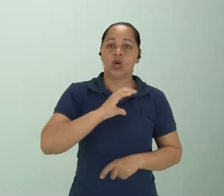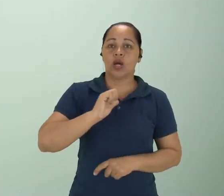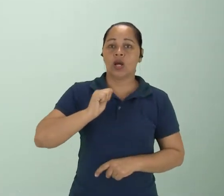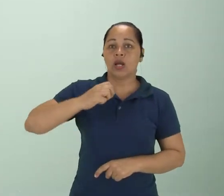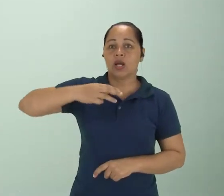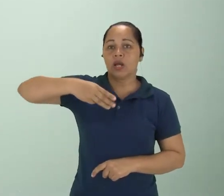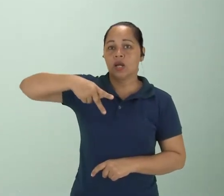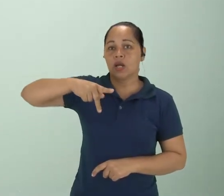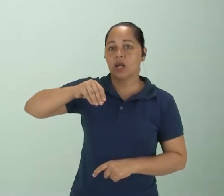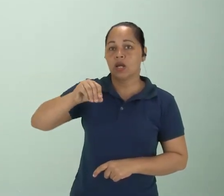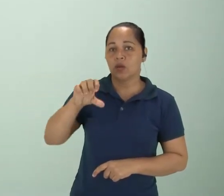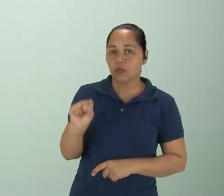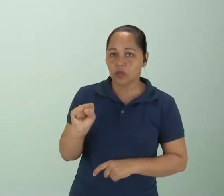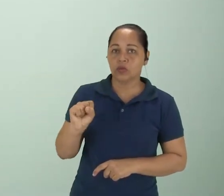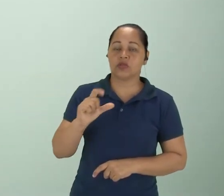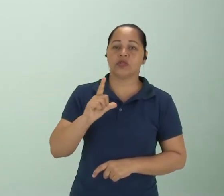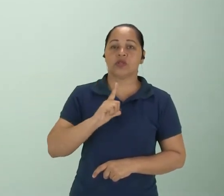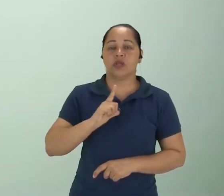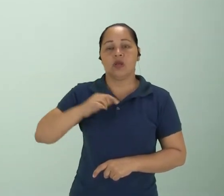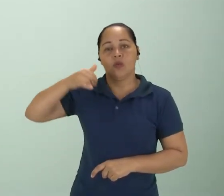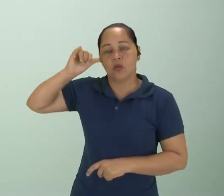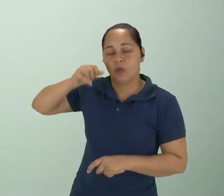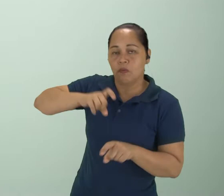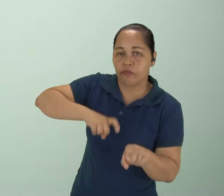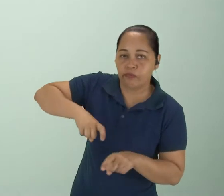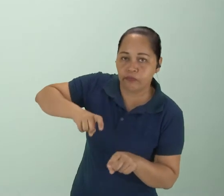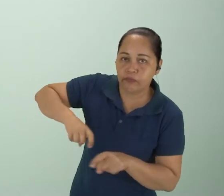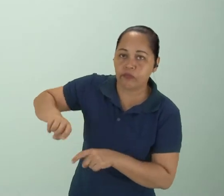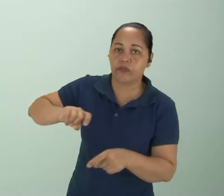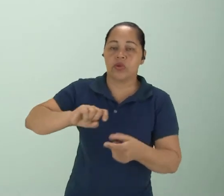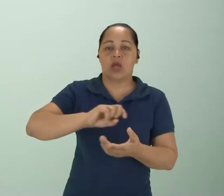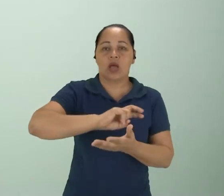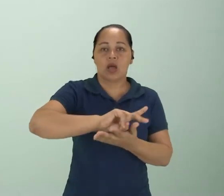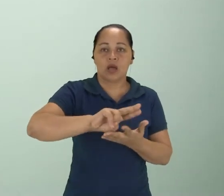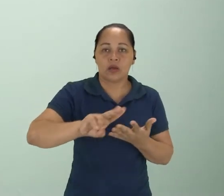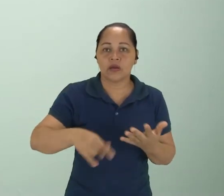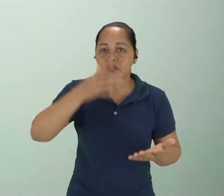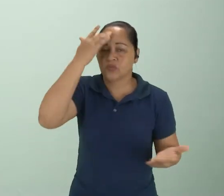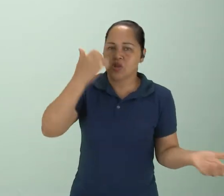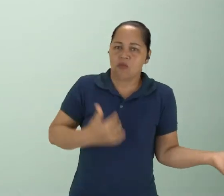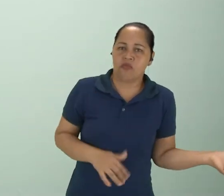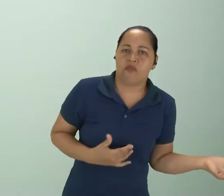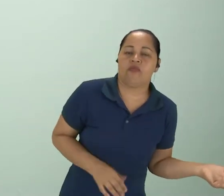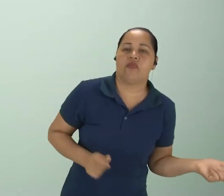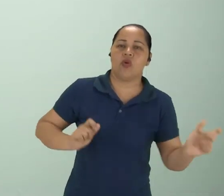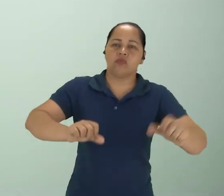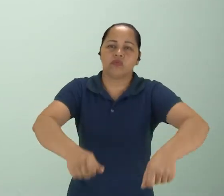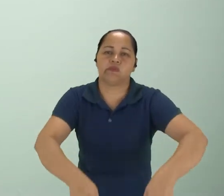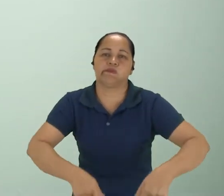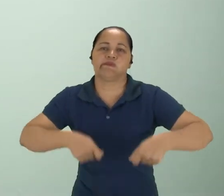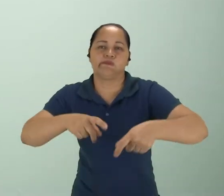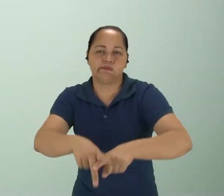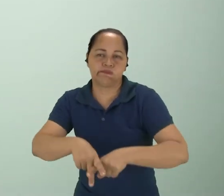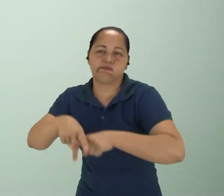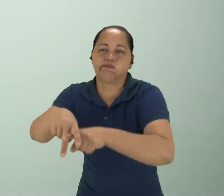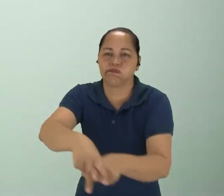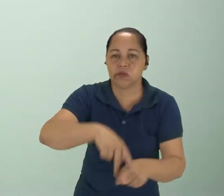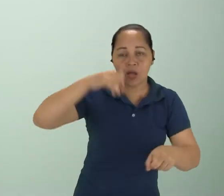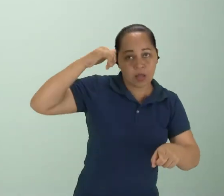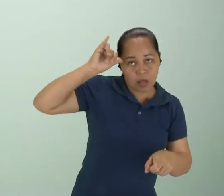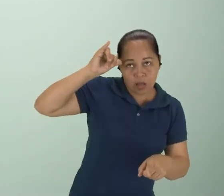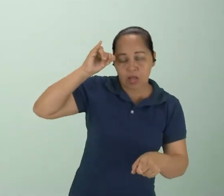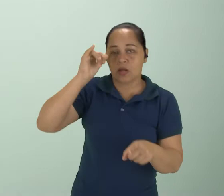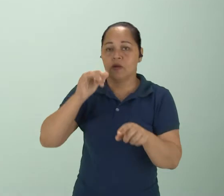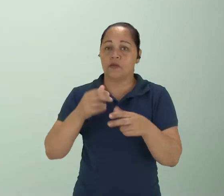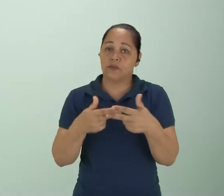grandes proprietários rurais, a vida aí do camarada que toca a boiada, são questões culturais que envolvem